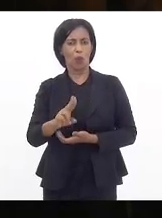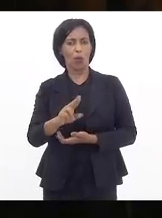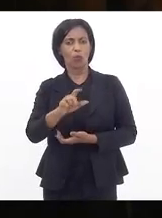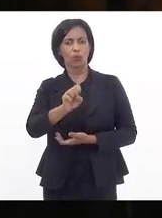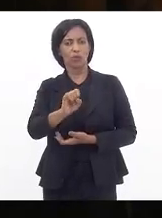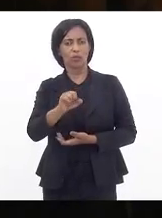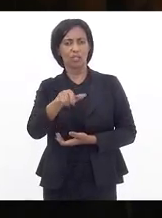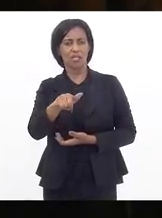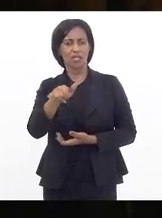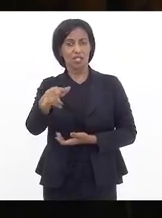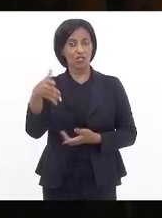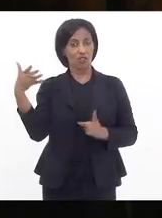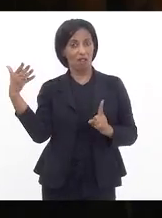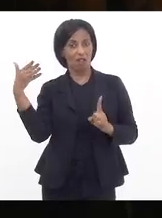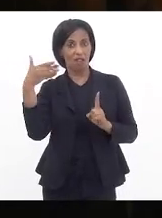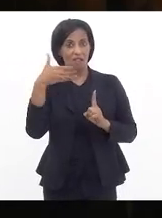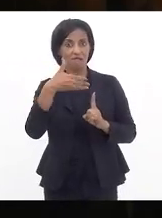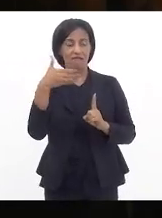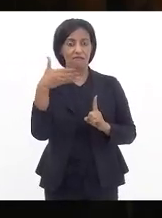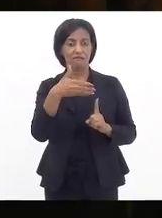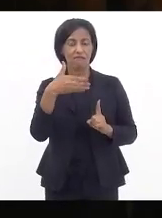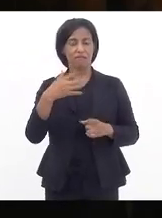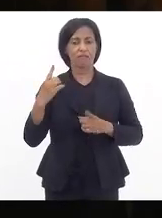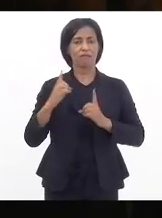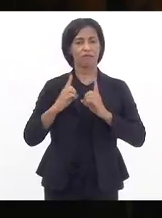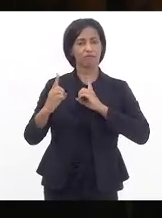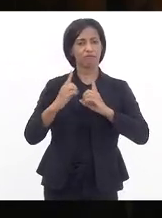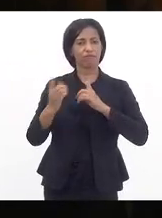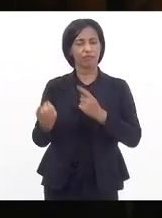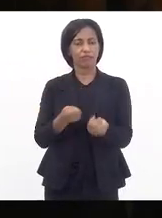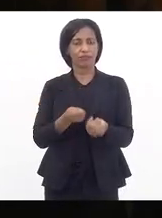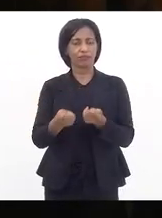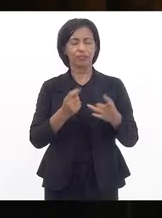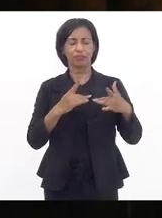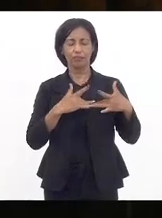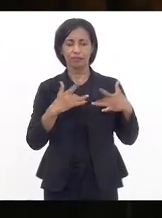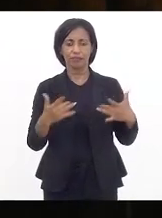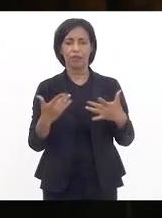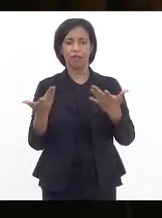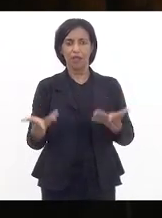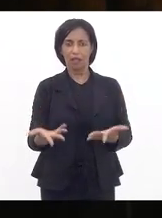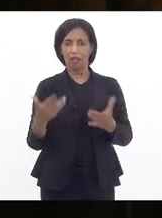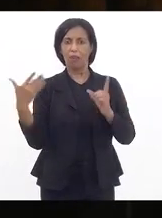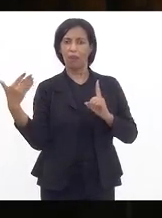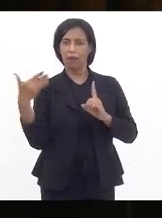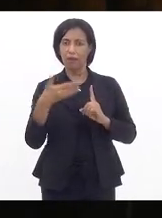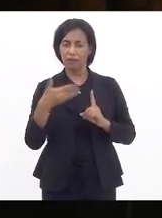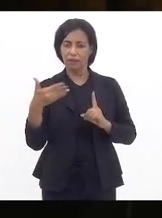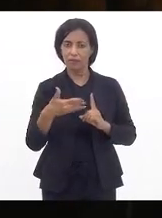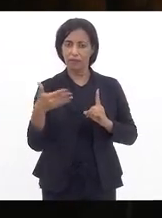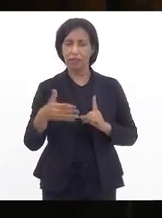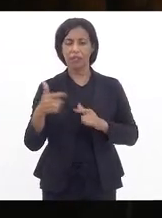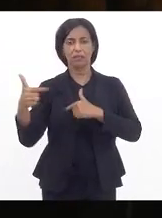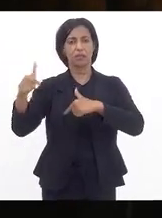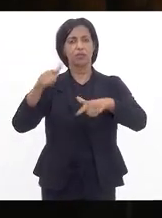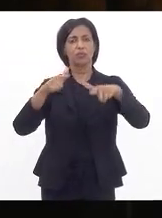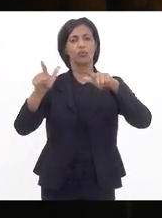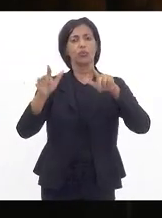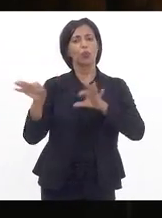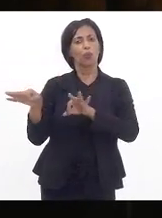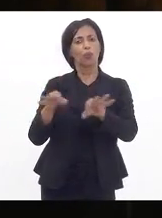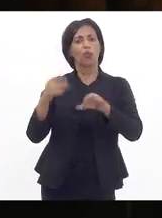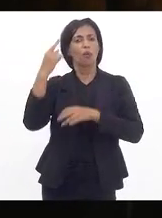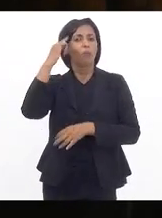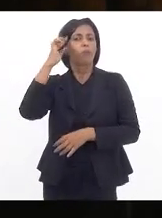bolsinho de que é uma referência de debates sobre economia solidária que é uma referência de outra